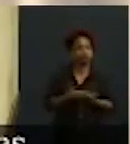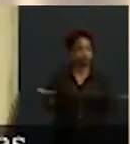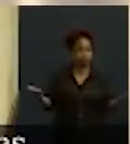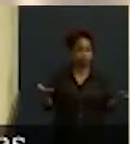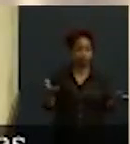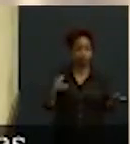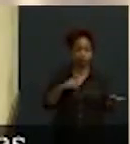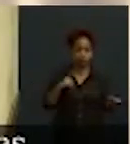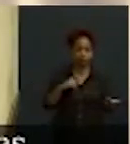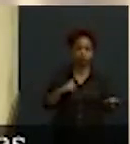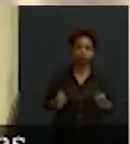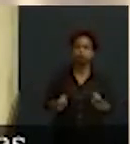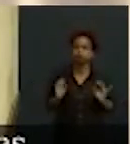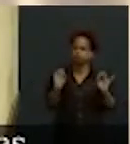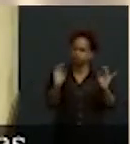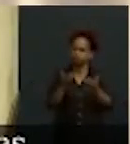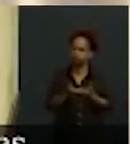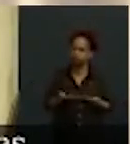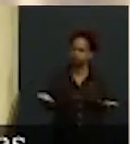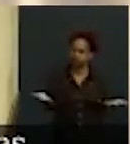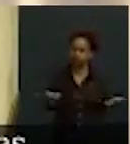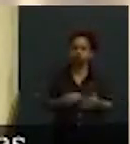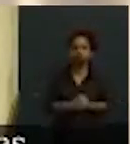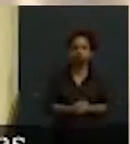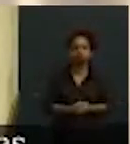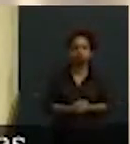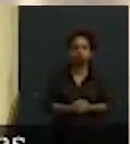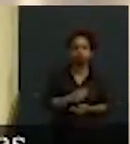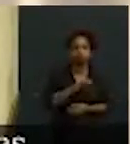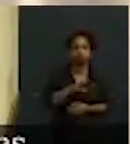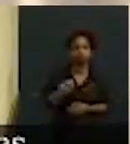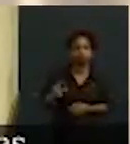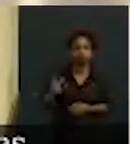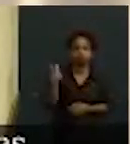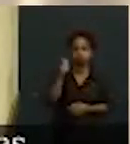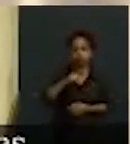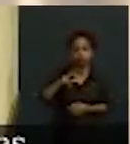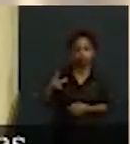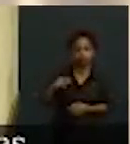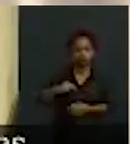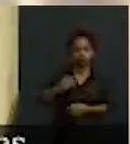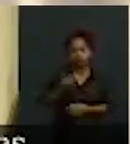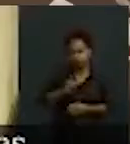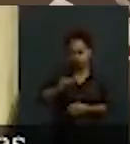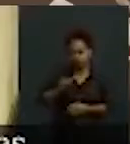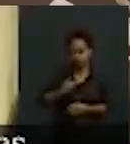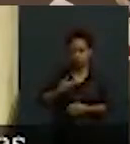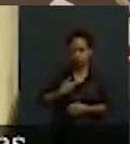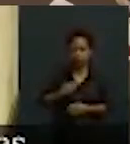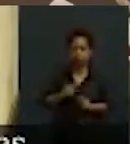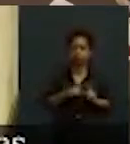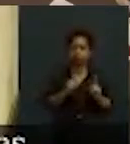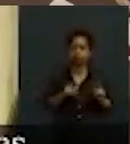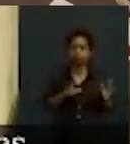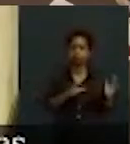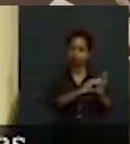membros do órgão especial, caríssimos agraciados, queridos colegas e